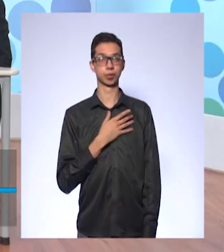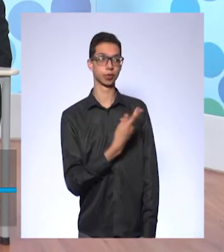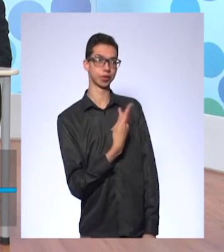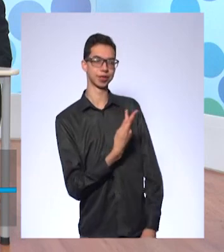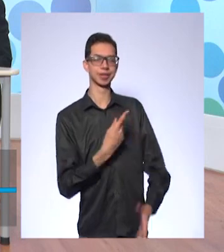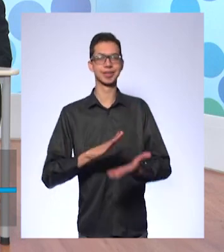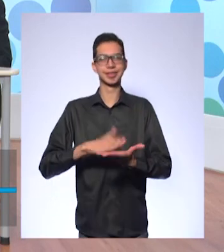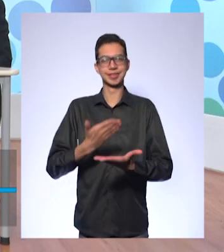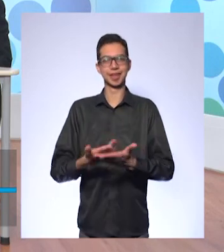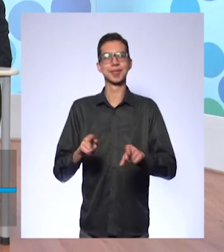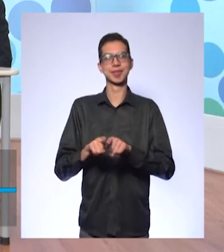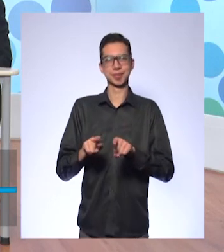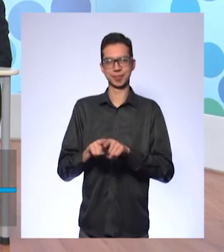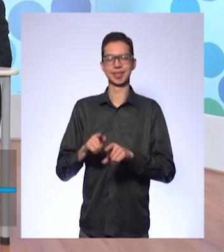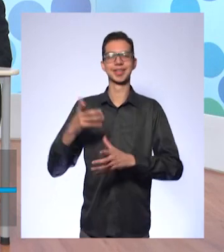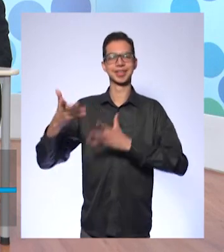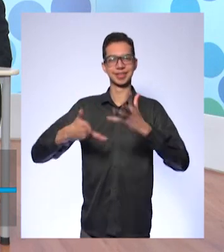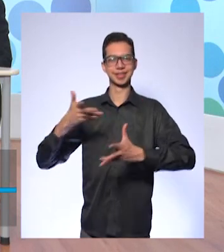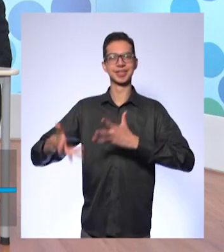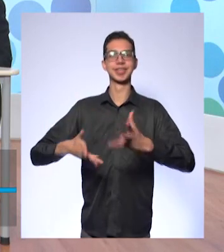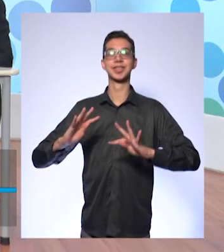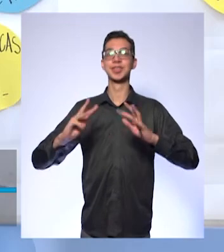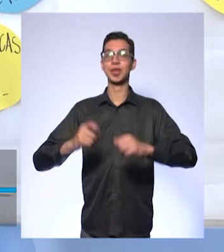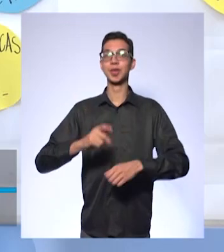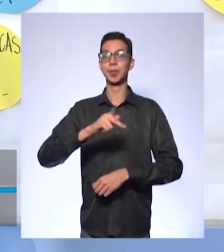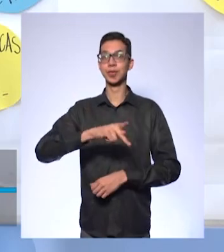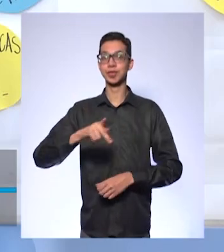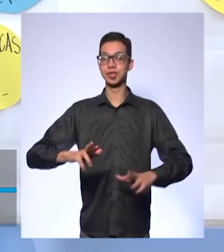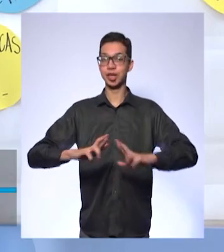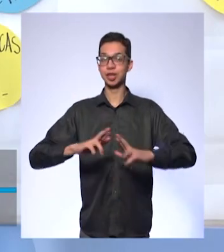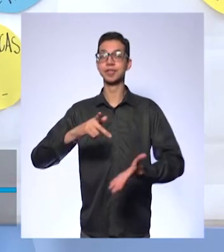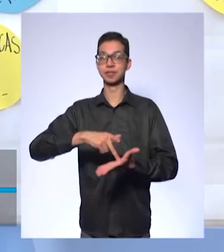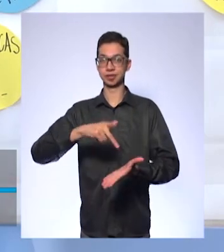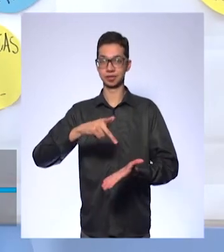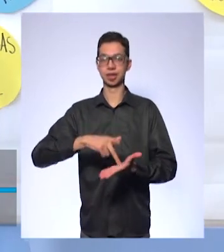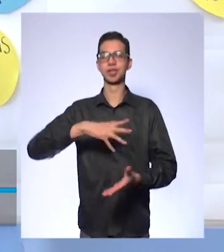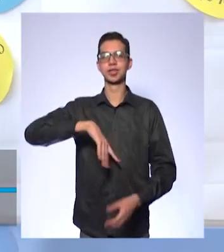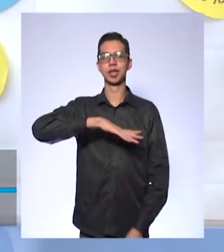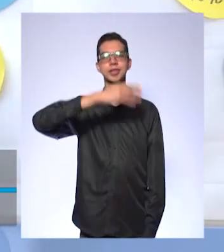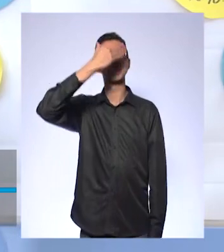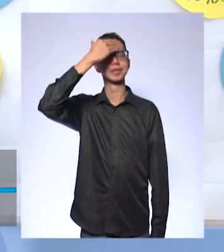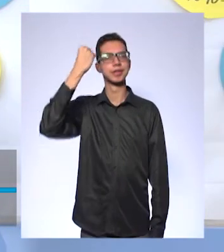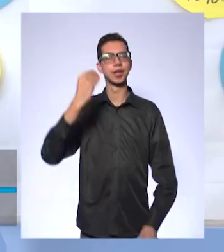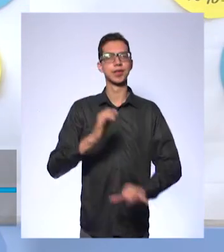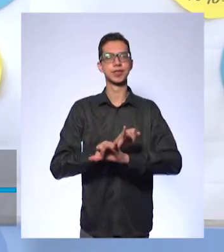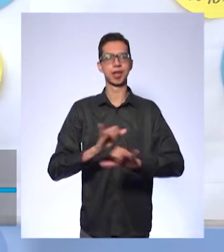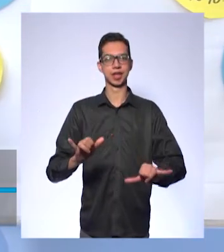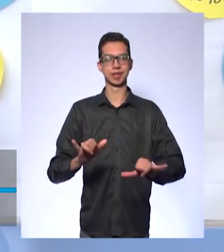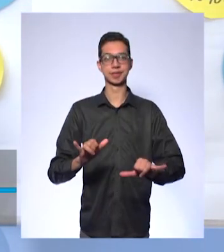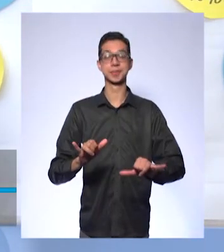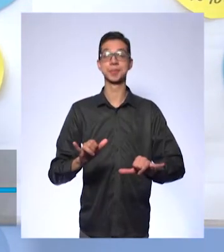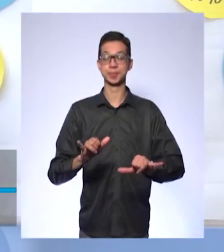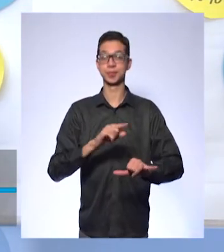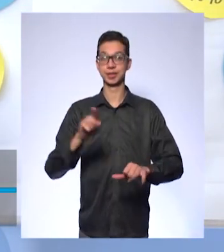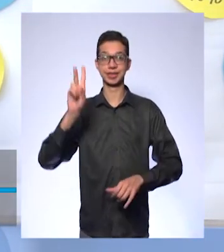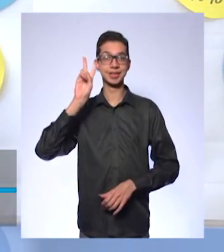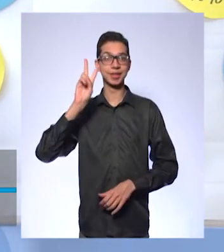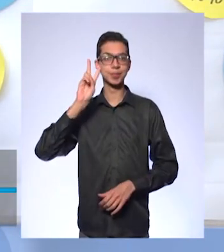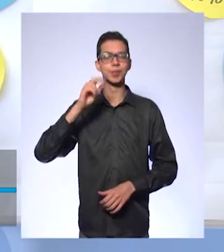intérpretes de Libras e de todos os professores da rede, é bem isso mesmo. Ó, esquecemos de ler a habilidade, vocês nos lembraram, muito